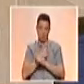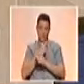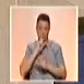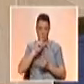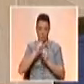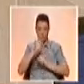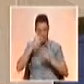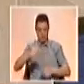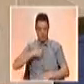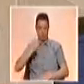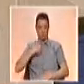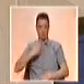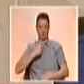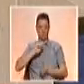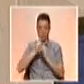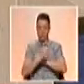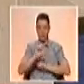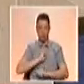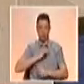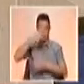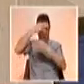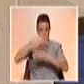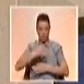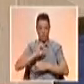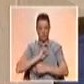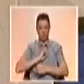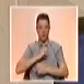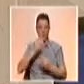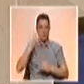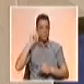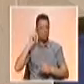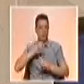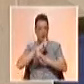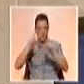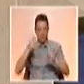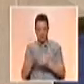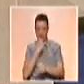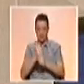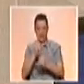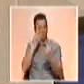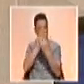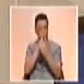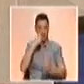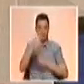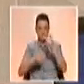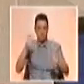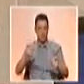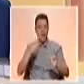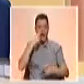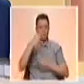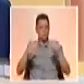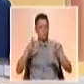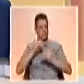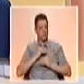por nós. Podemos mudar os nossos comportamentos. Isto é muito importante de ser trabalhado com as pessoas. As pessoas geralmente aceitam bem